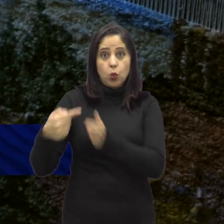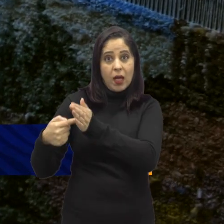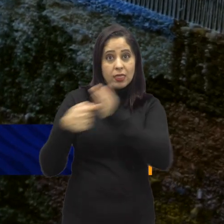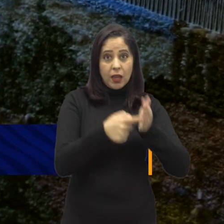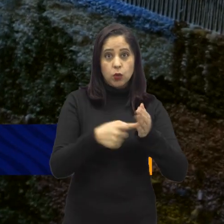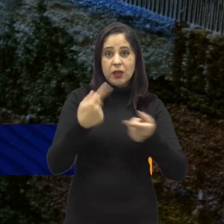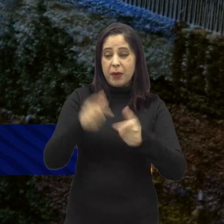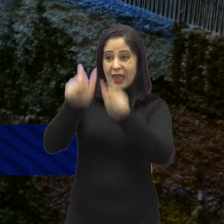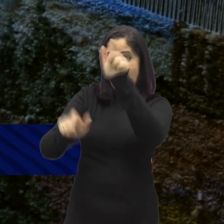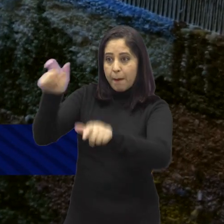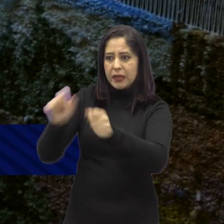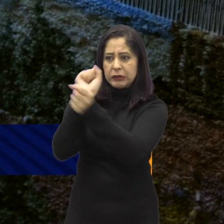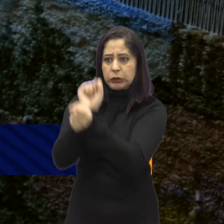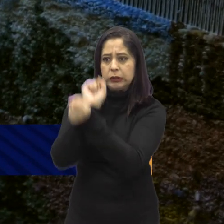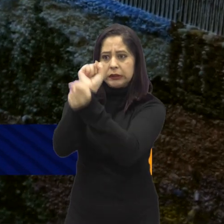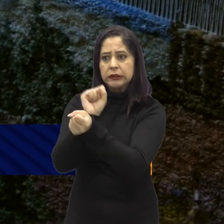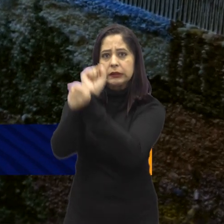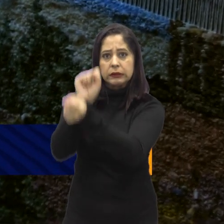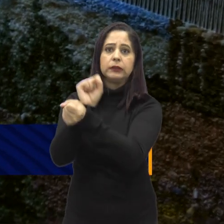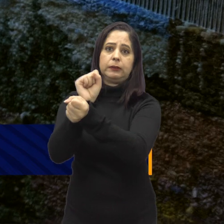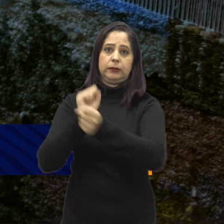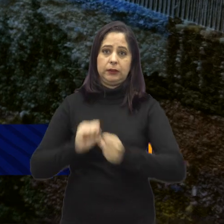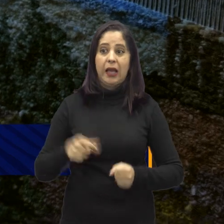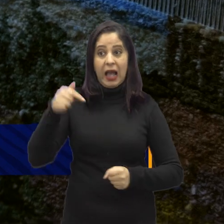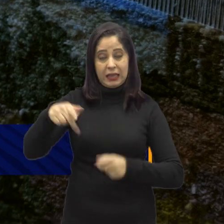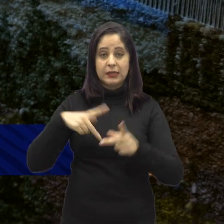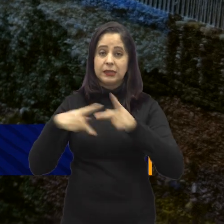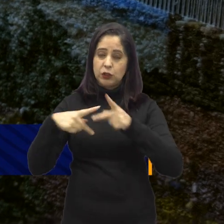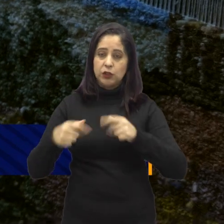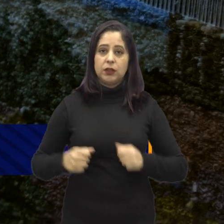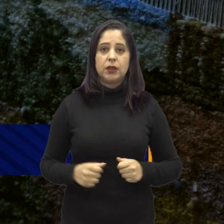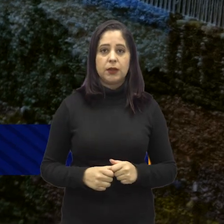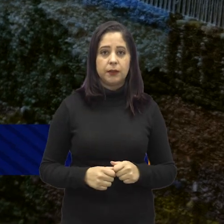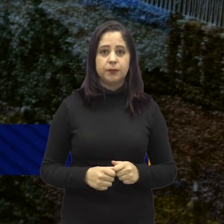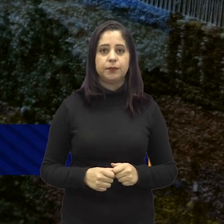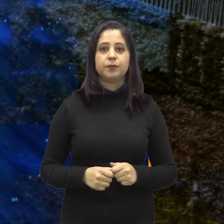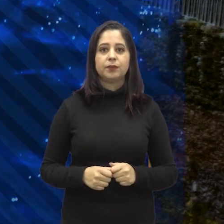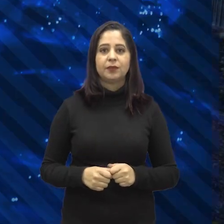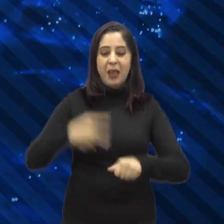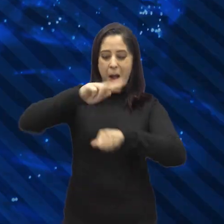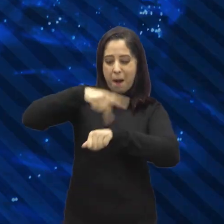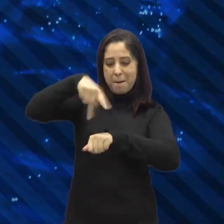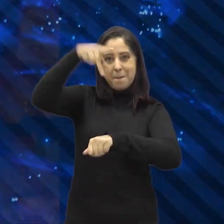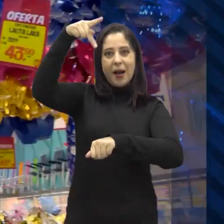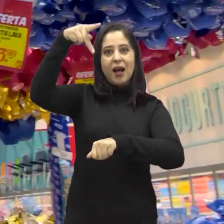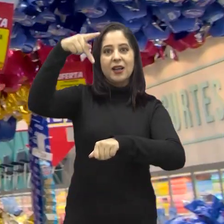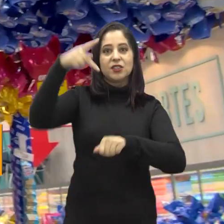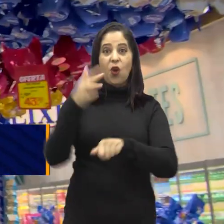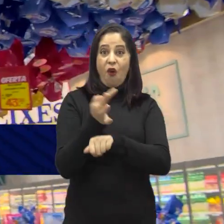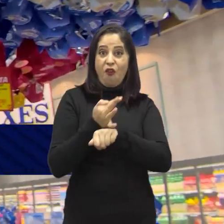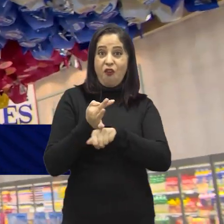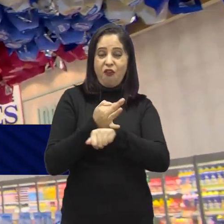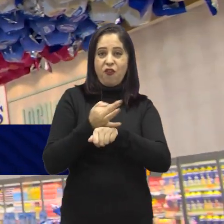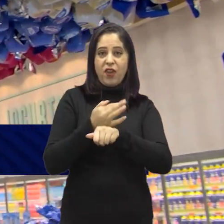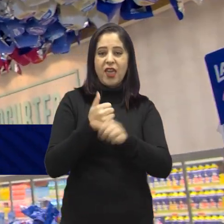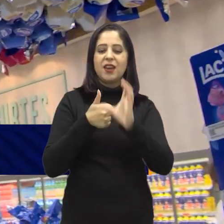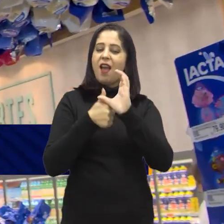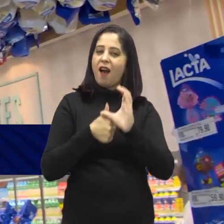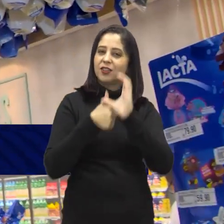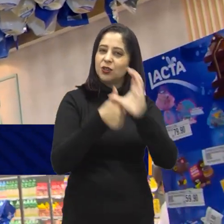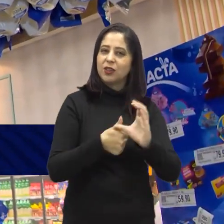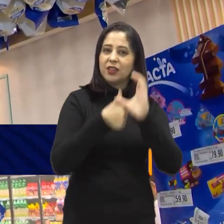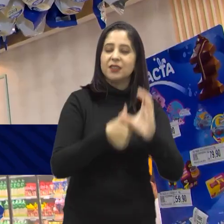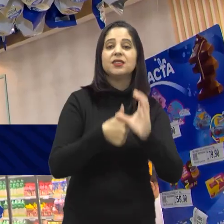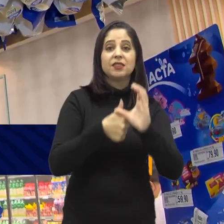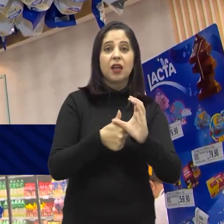recebeu 22 denúncias de pessoas em condições análogas à escravidão em São José dos Campos. Páscoa. Feriado cristão